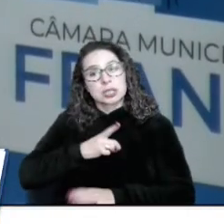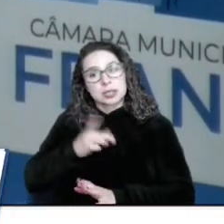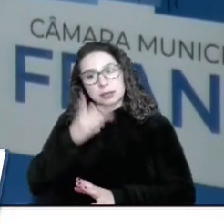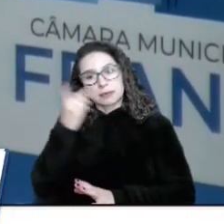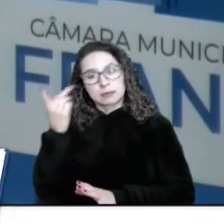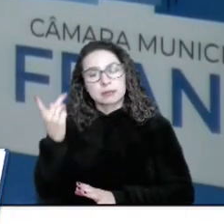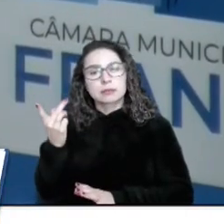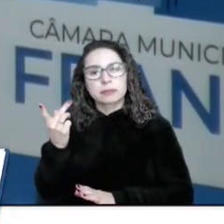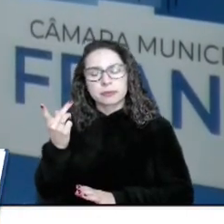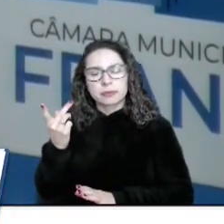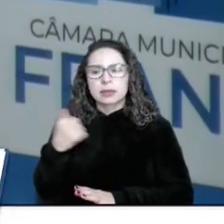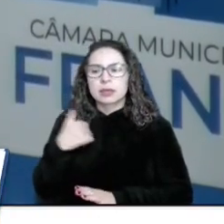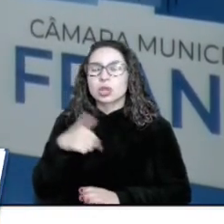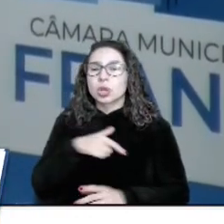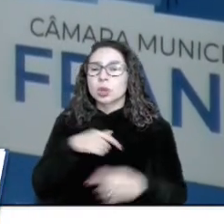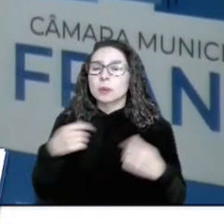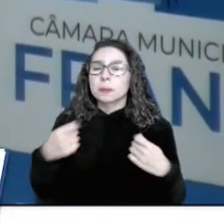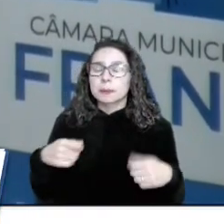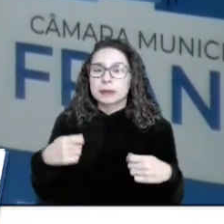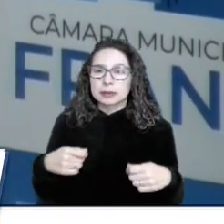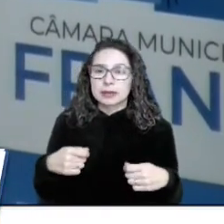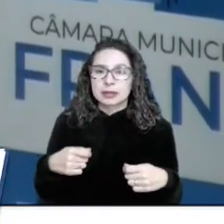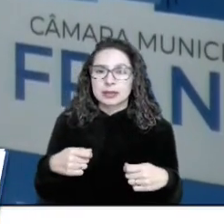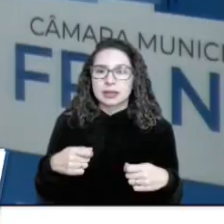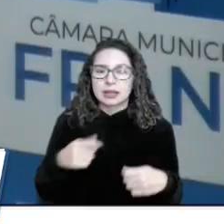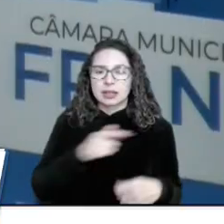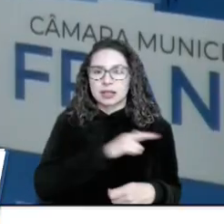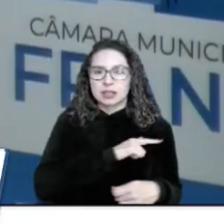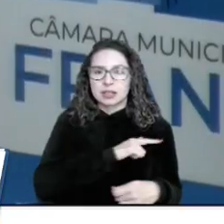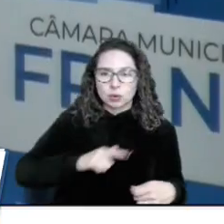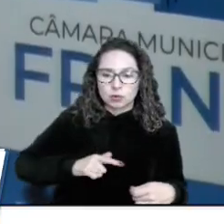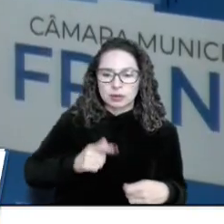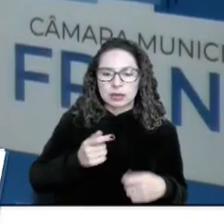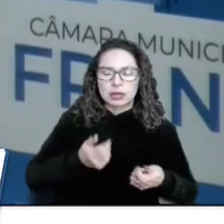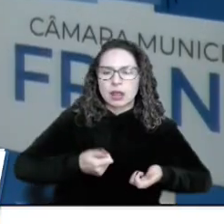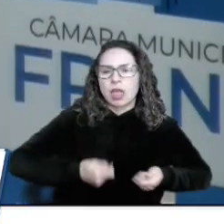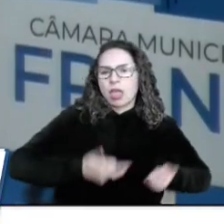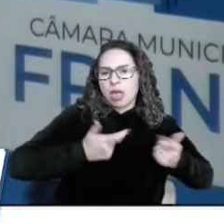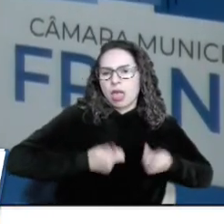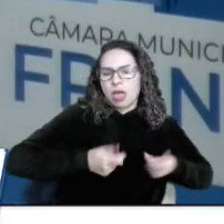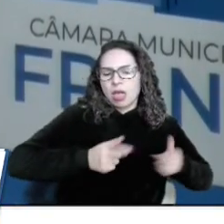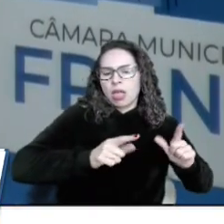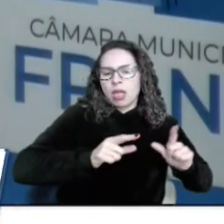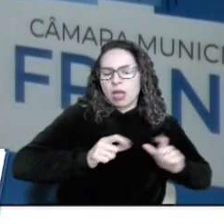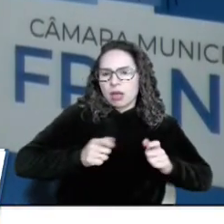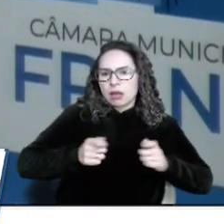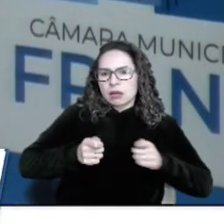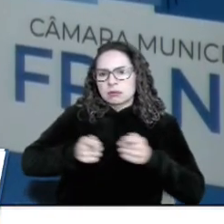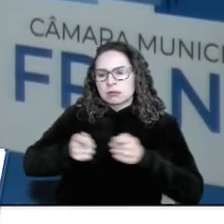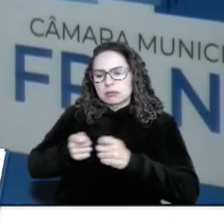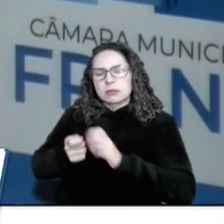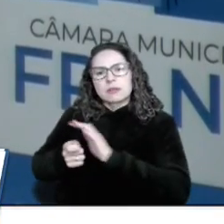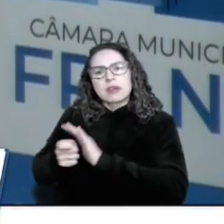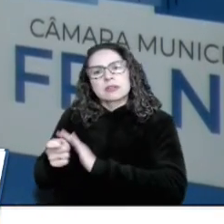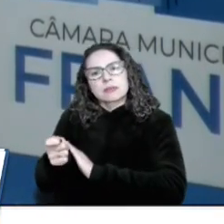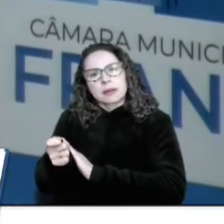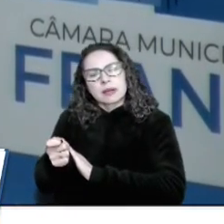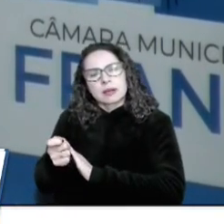nós precisamos é que o governo gaste menos e sobre mais recursos. Para vocês terem uma